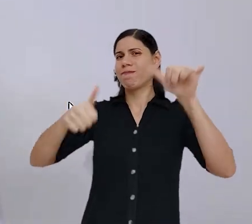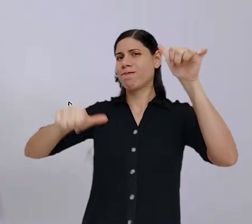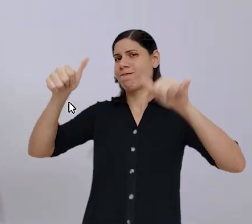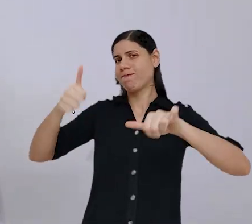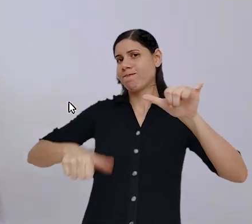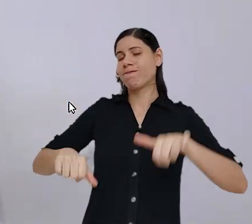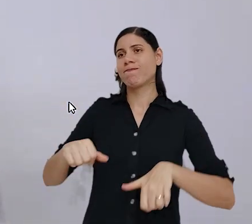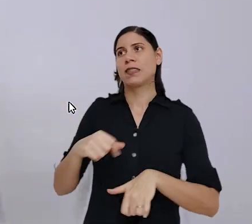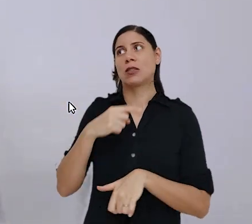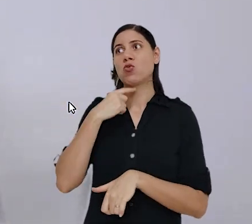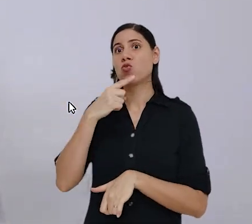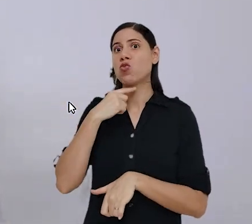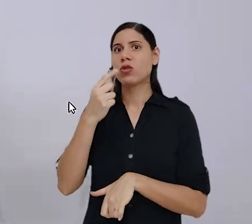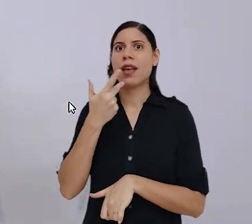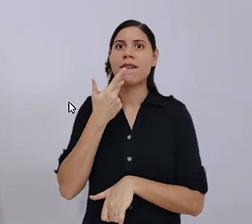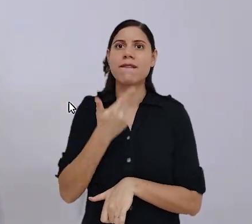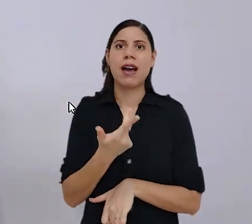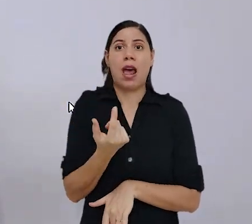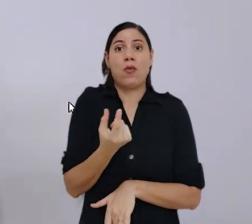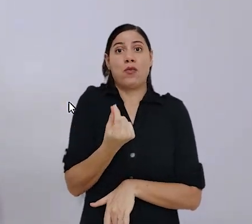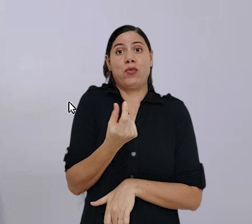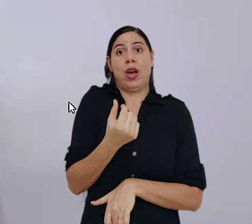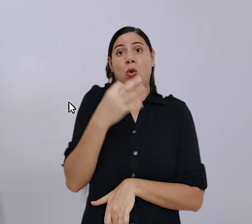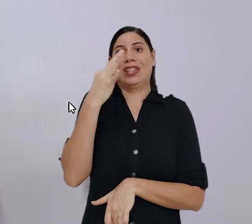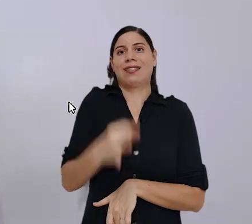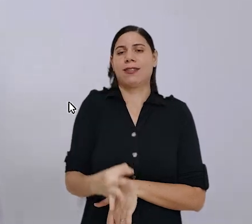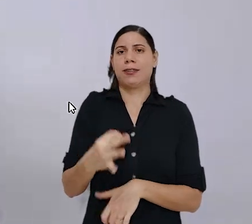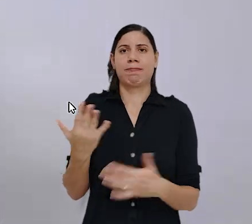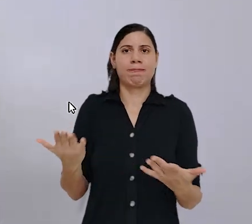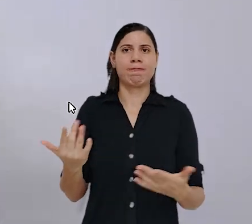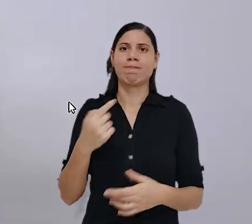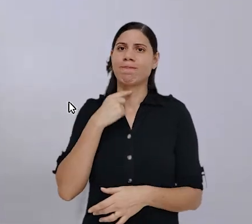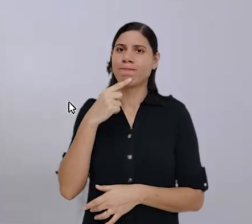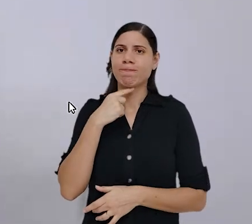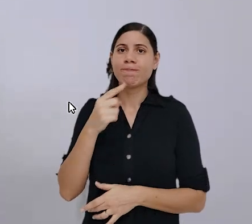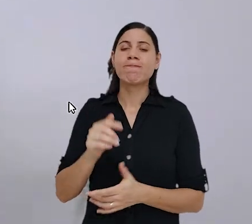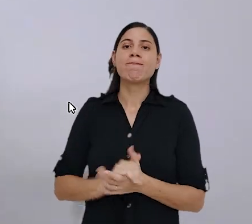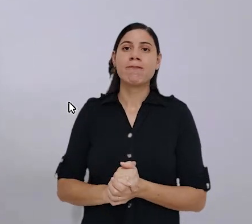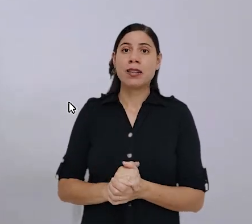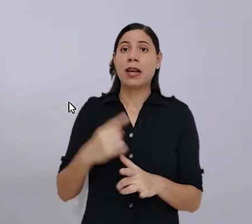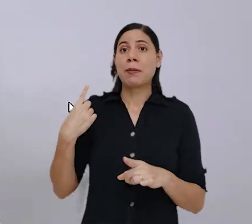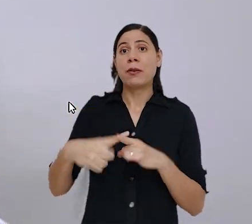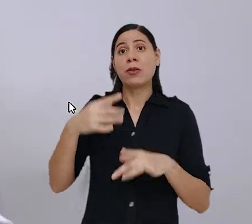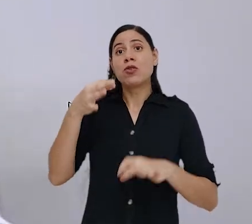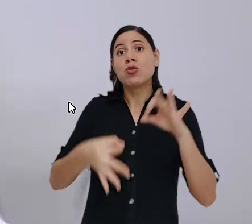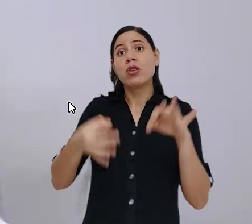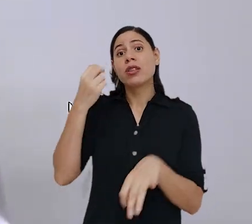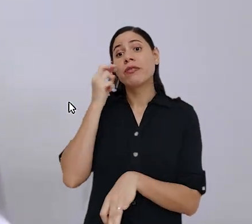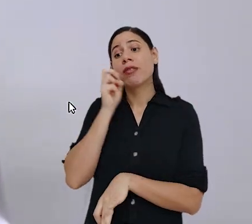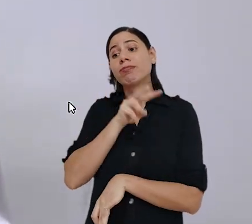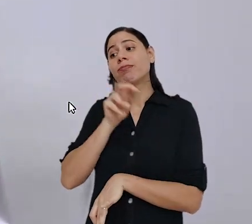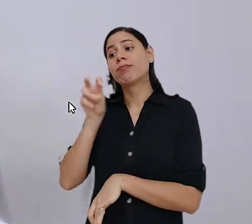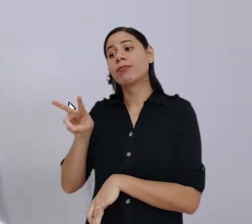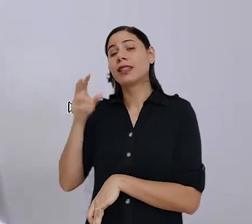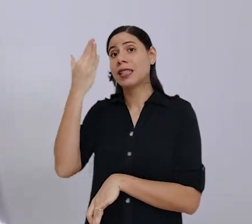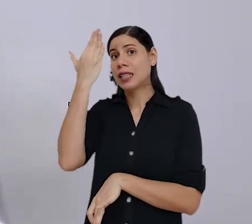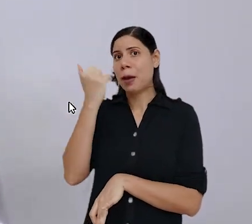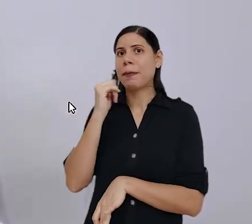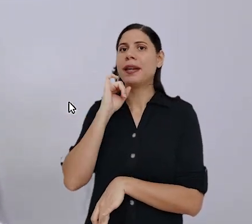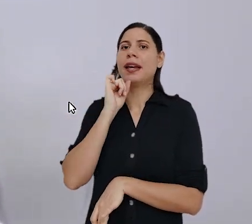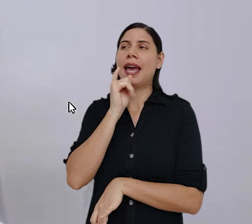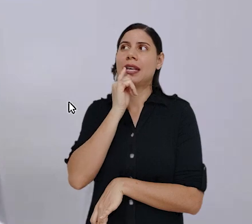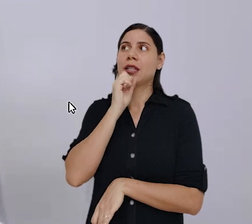para dizer o valor fechado para o cliente, porque uma coisa também que o juiz vai observar é se aquele valor de